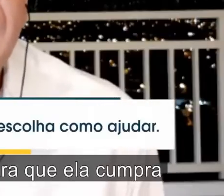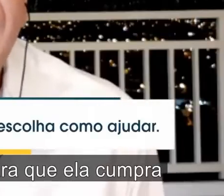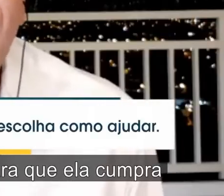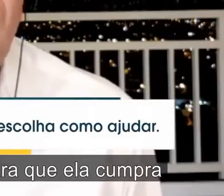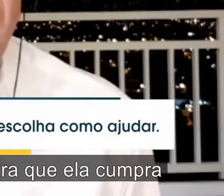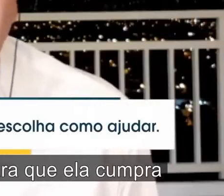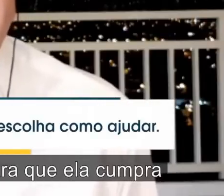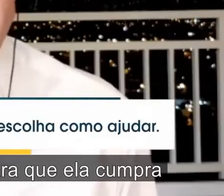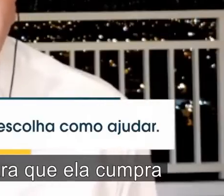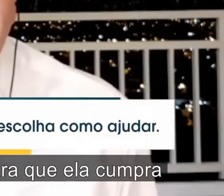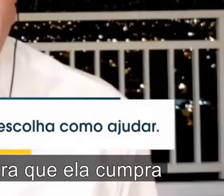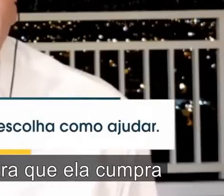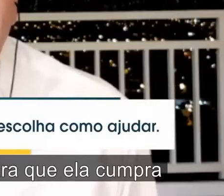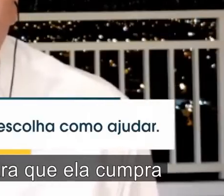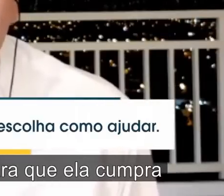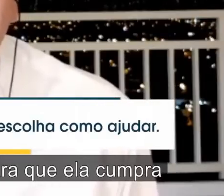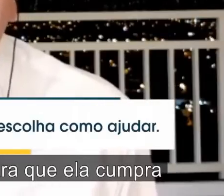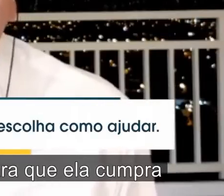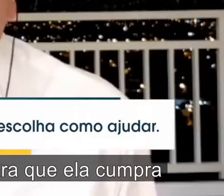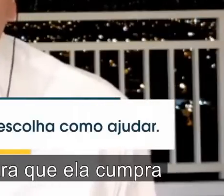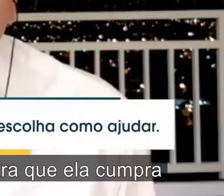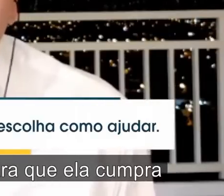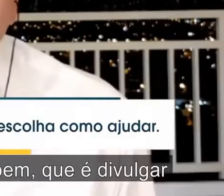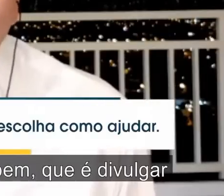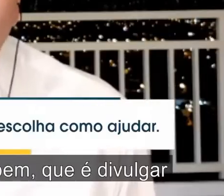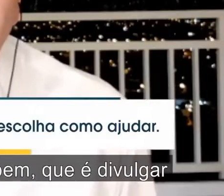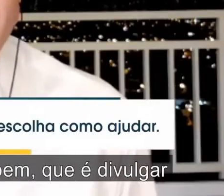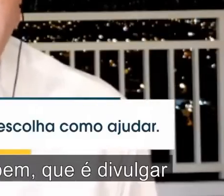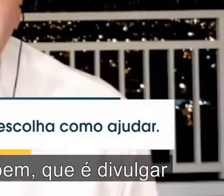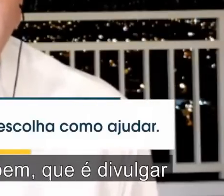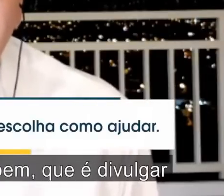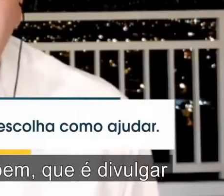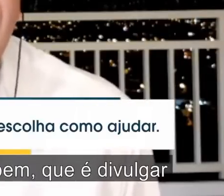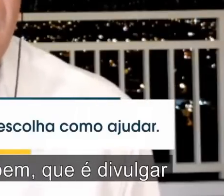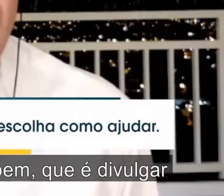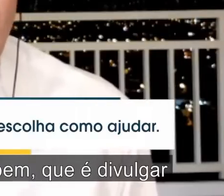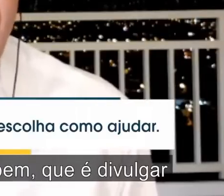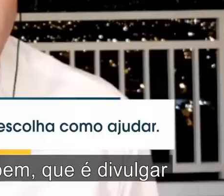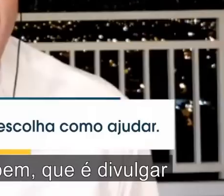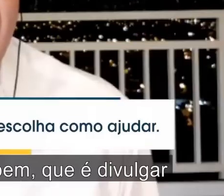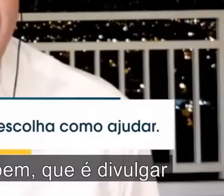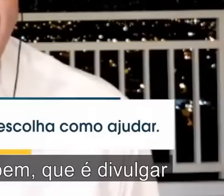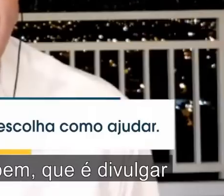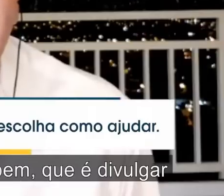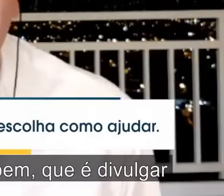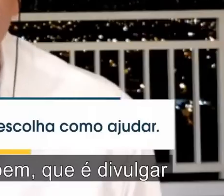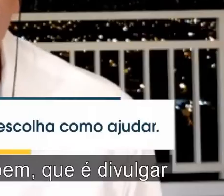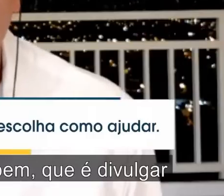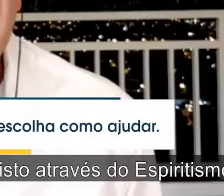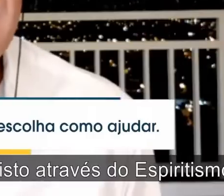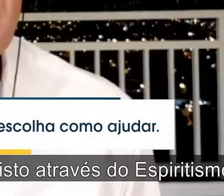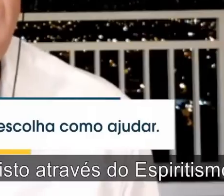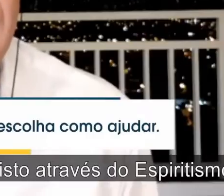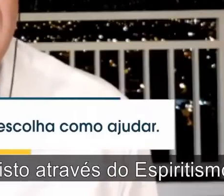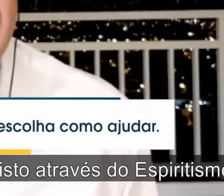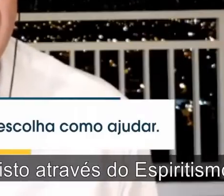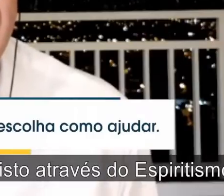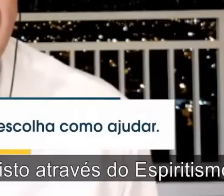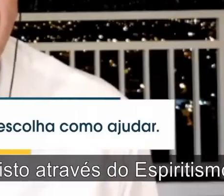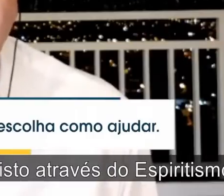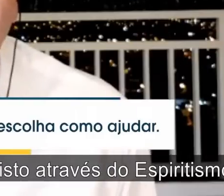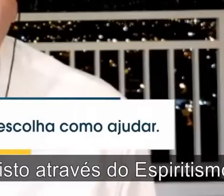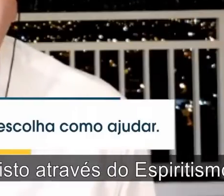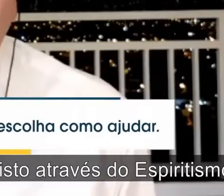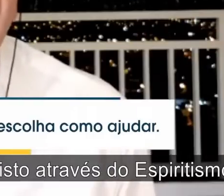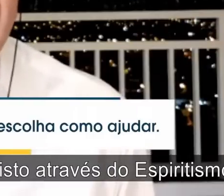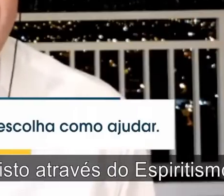colaborar com a FEBTV para que ela cumpra a sua missão, que é divulgar o bem, que é divulgar a esperança,